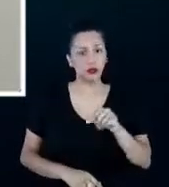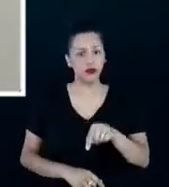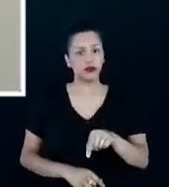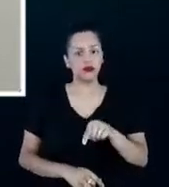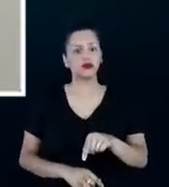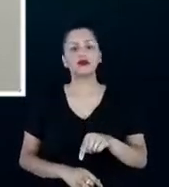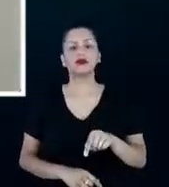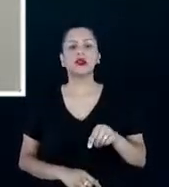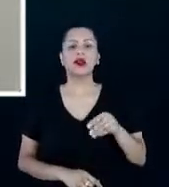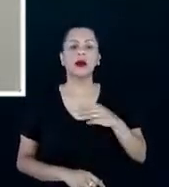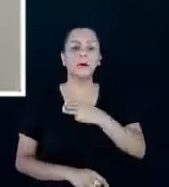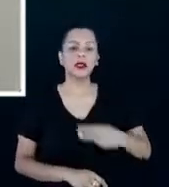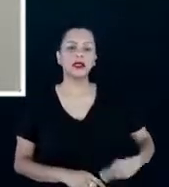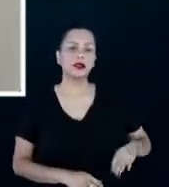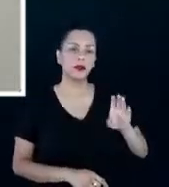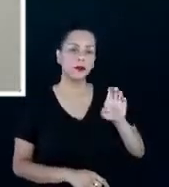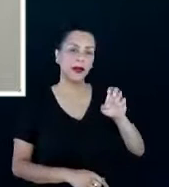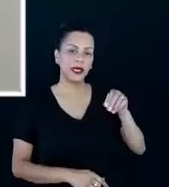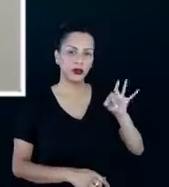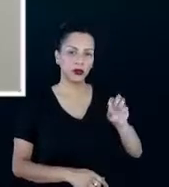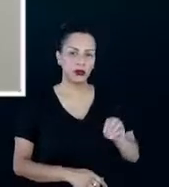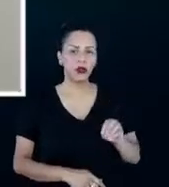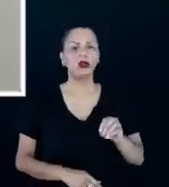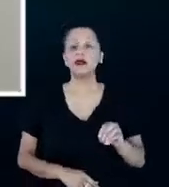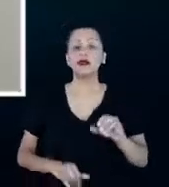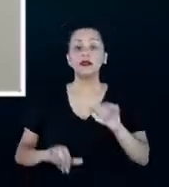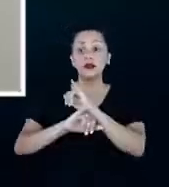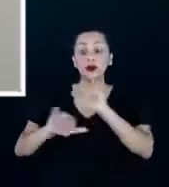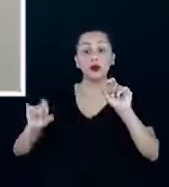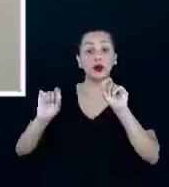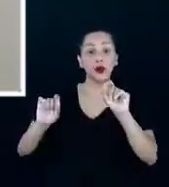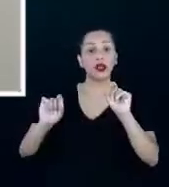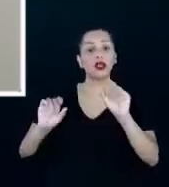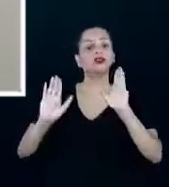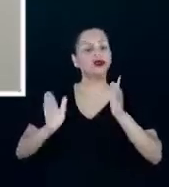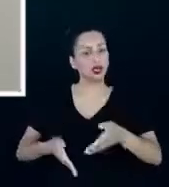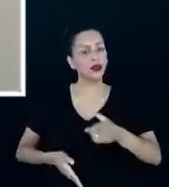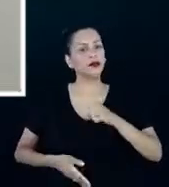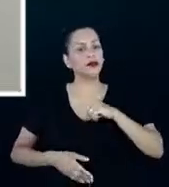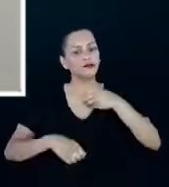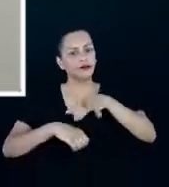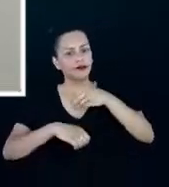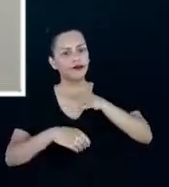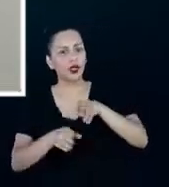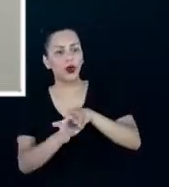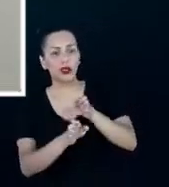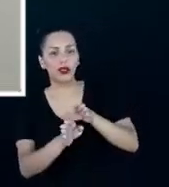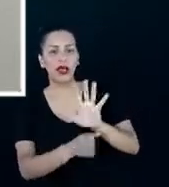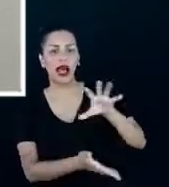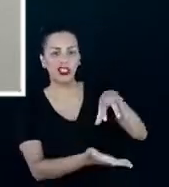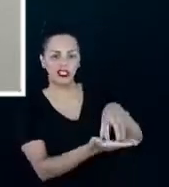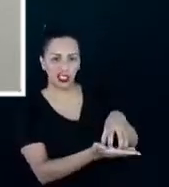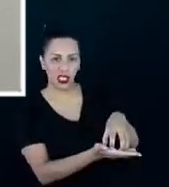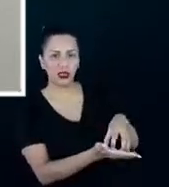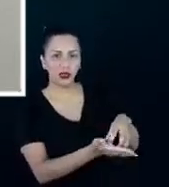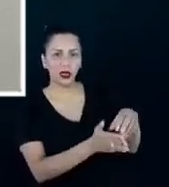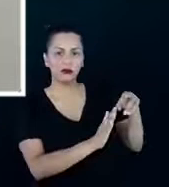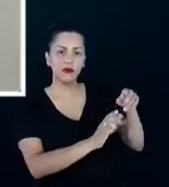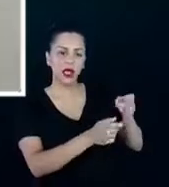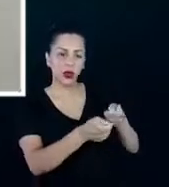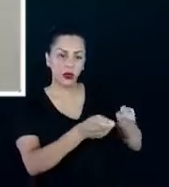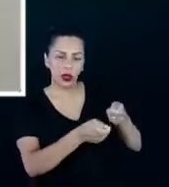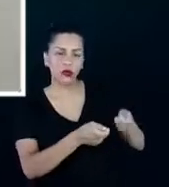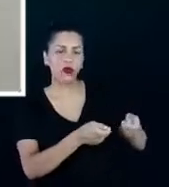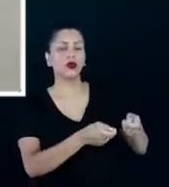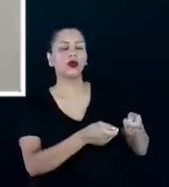no vídeo de abertura, a resolução do CNPE, que já orienta as agências reguladoras a priorizarem a destinação,